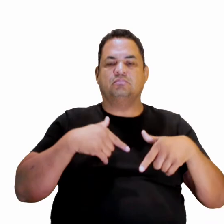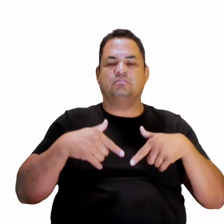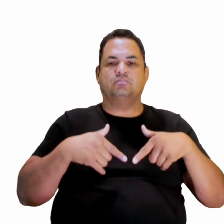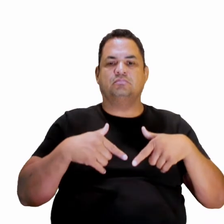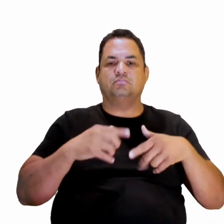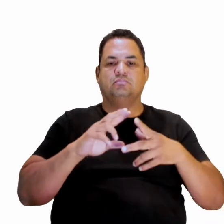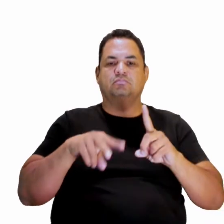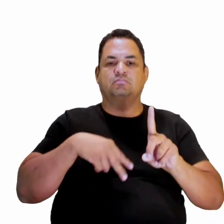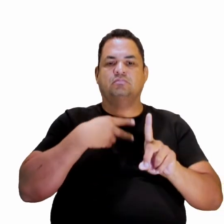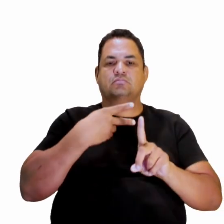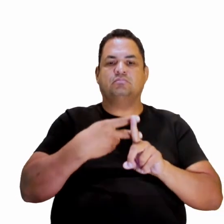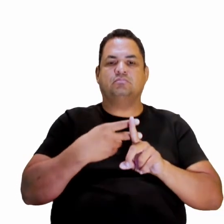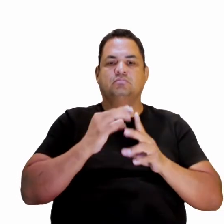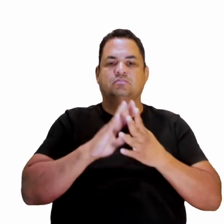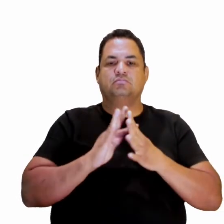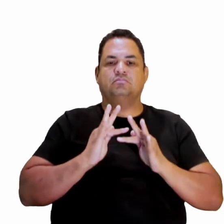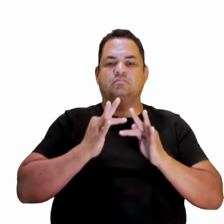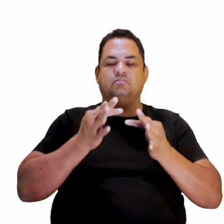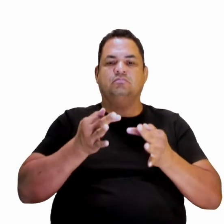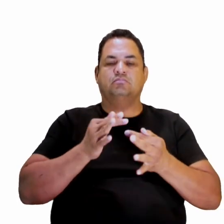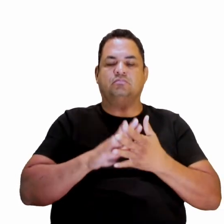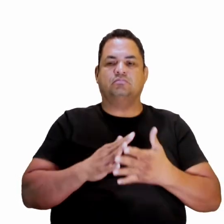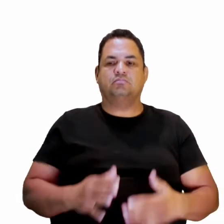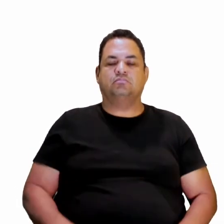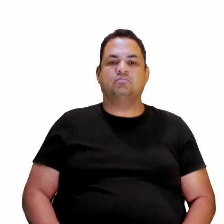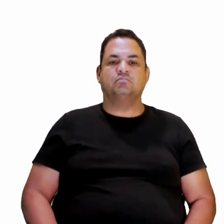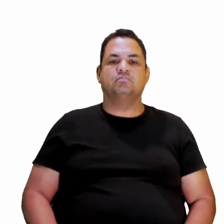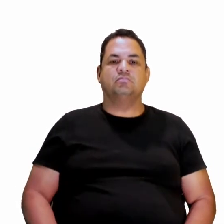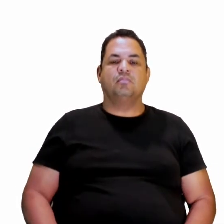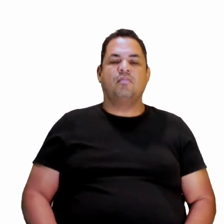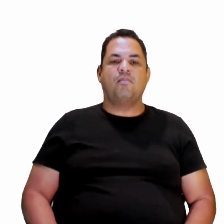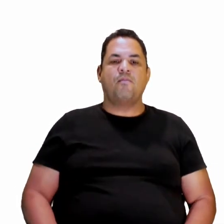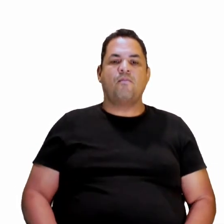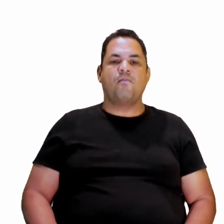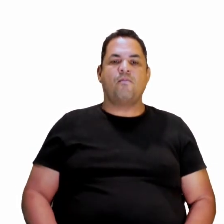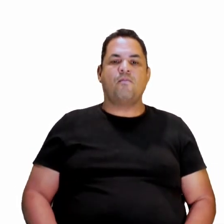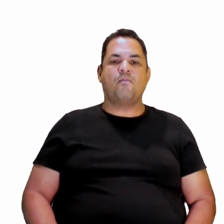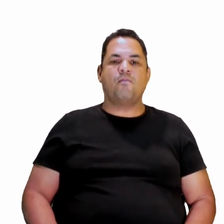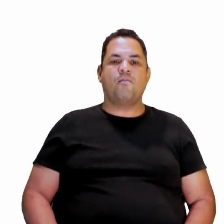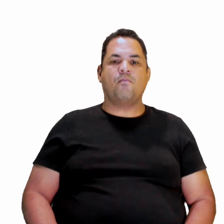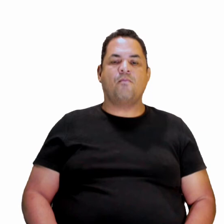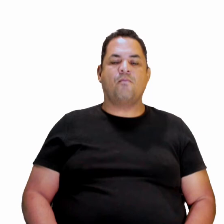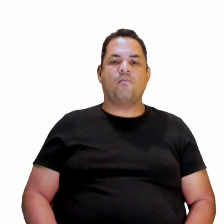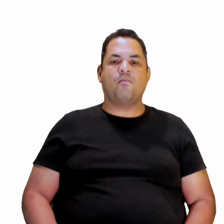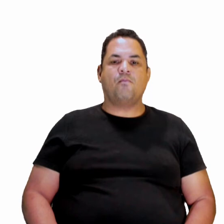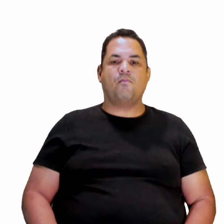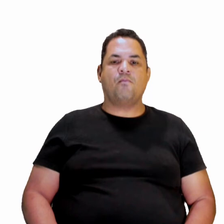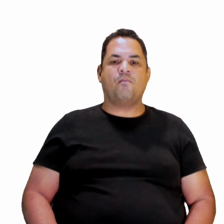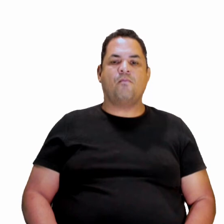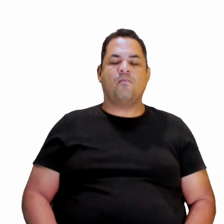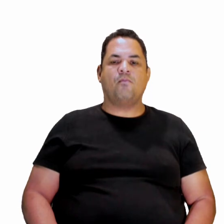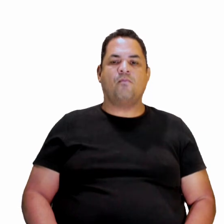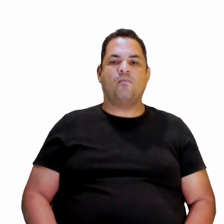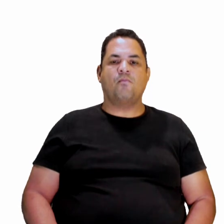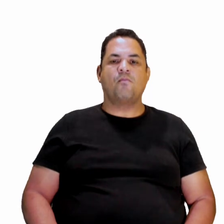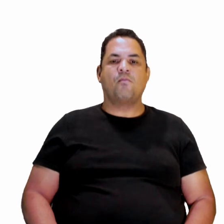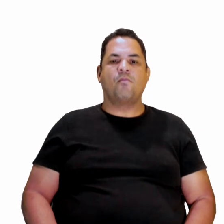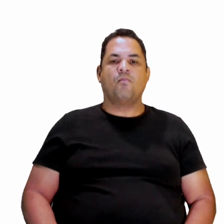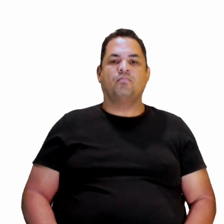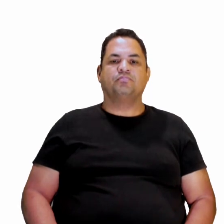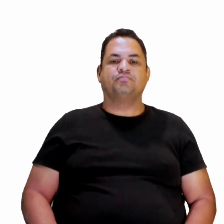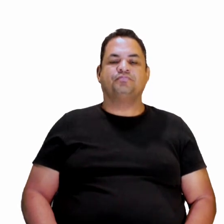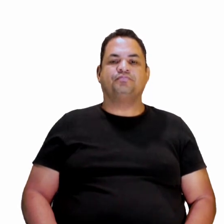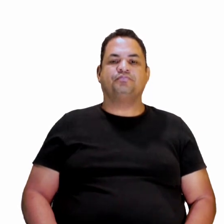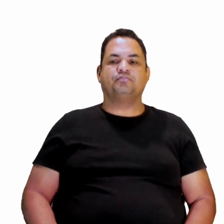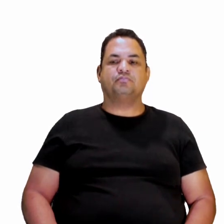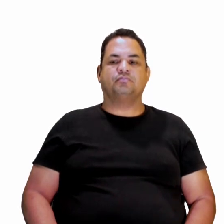sem eu dobrar a minha última consoante, certo? Então, open vai ficar opening. Answer vai ficar, antes do